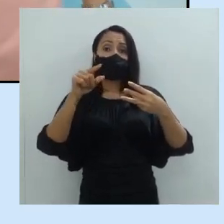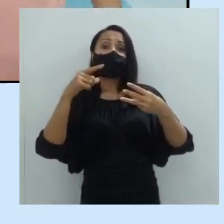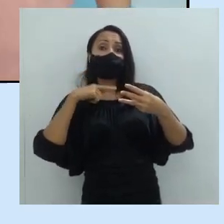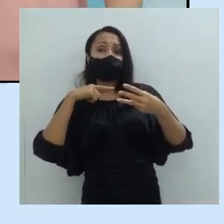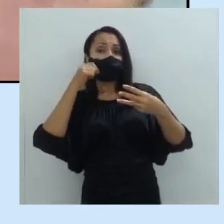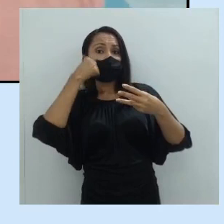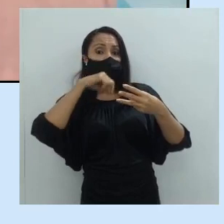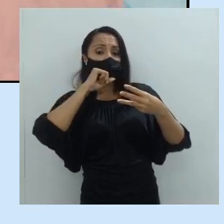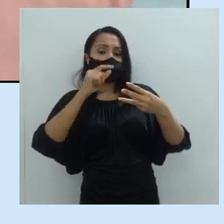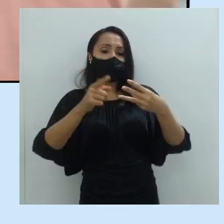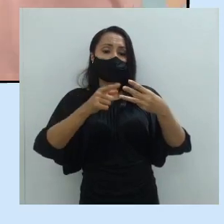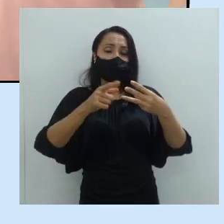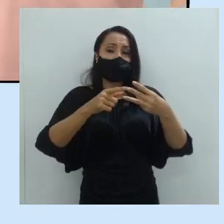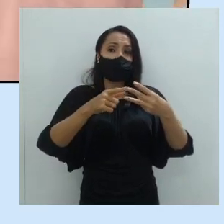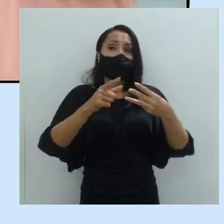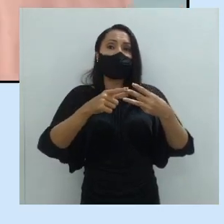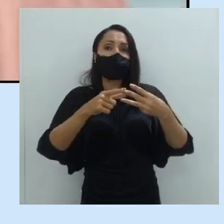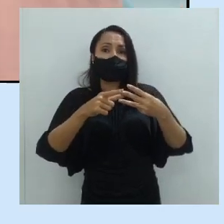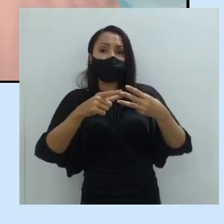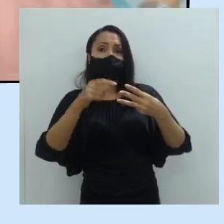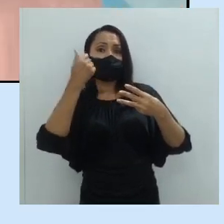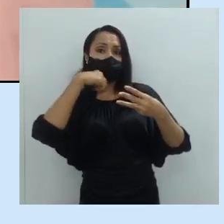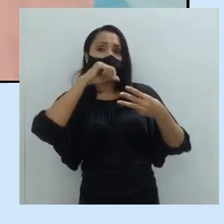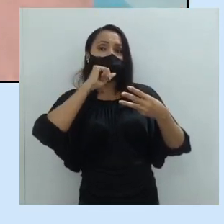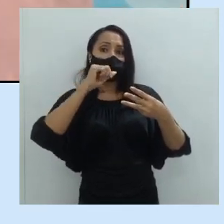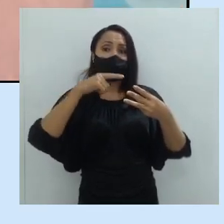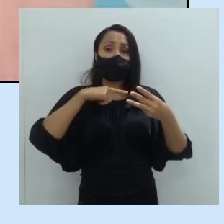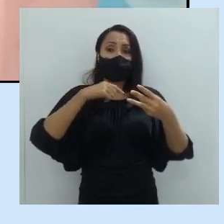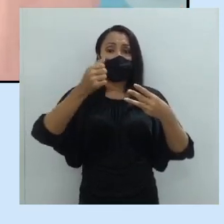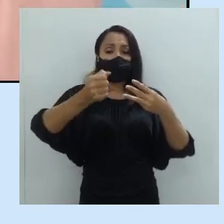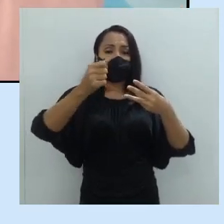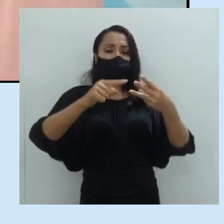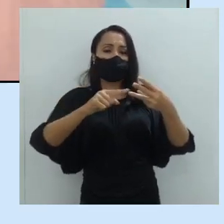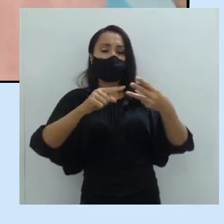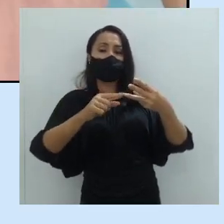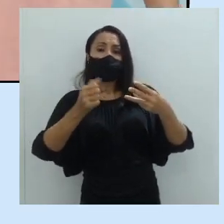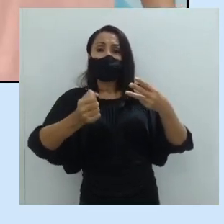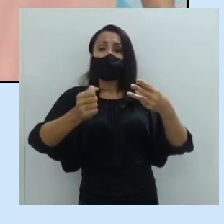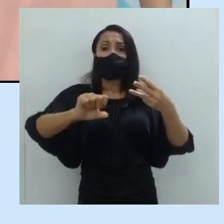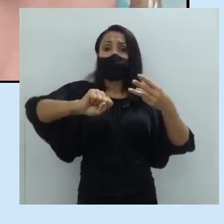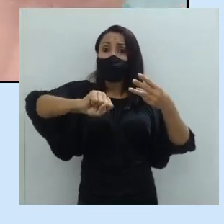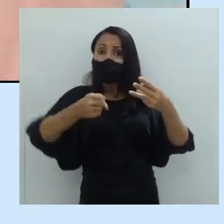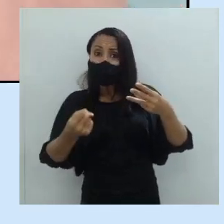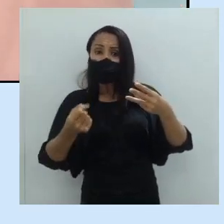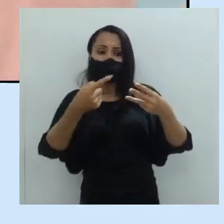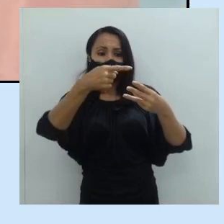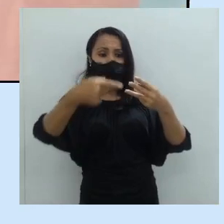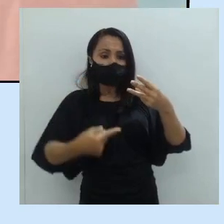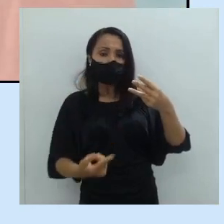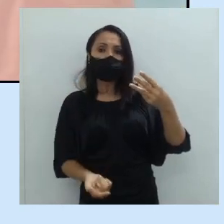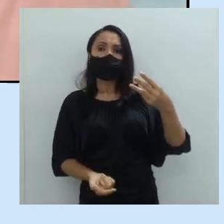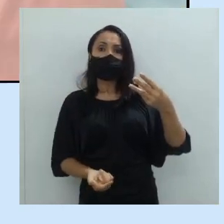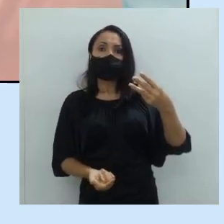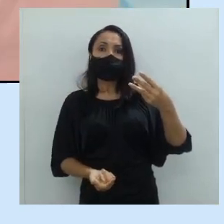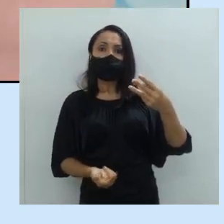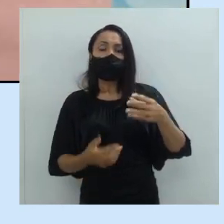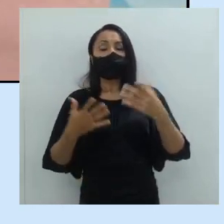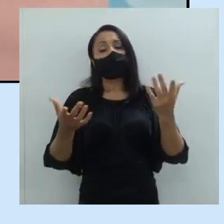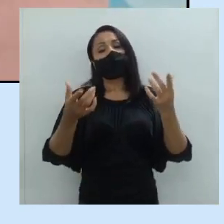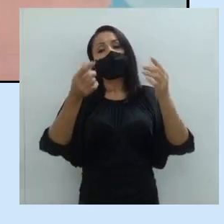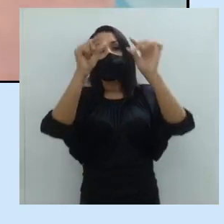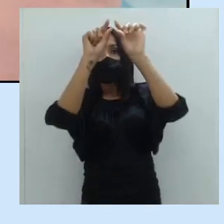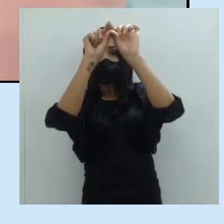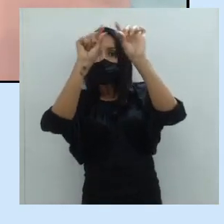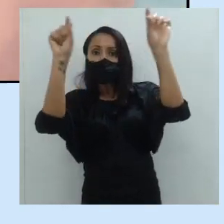possui um carro e esse carro quebrou, porque carros quebram. Então vejam só, numa sentença, numa